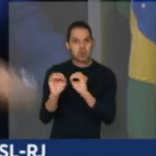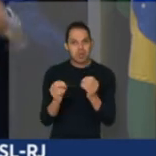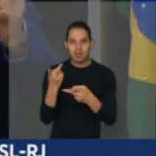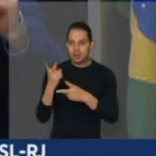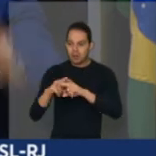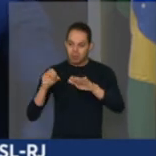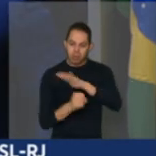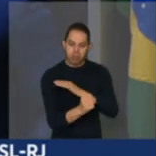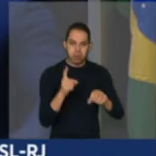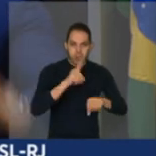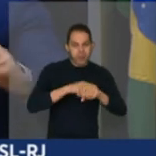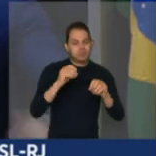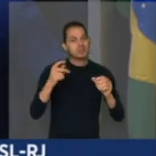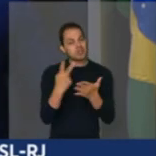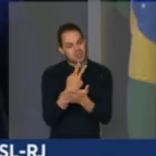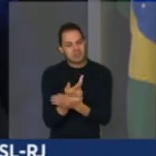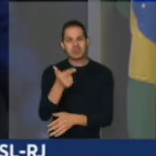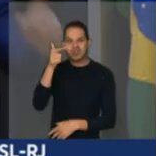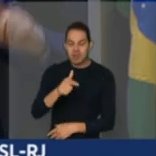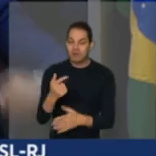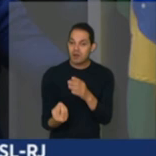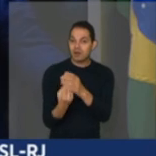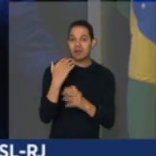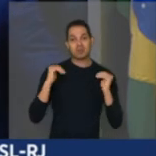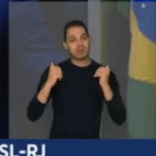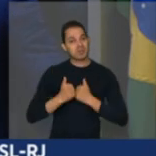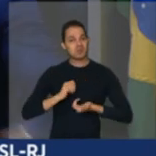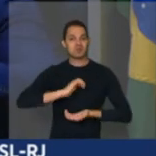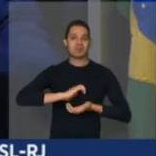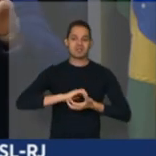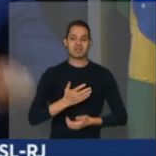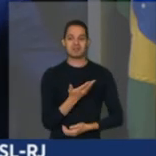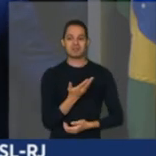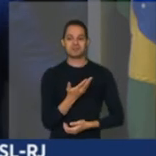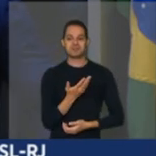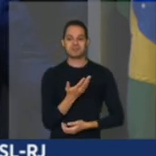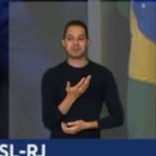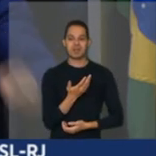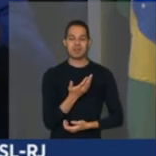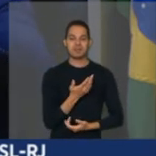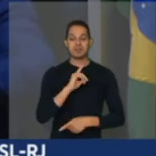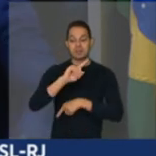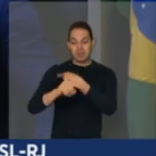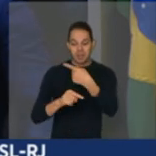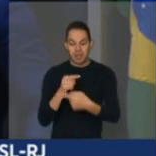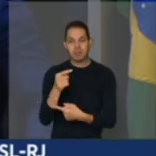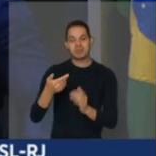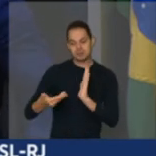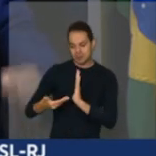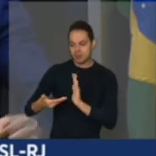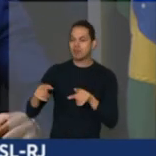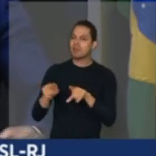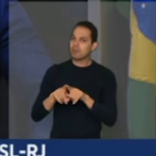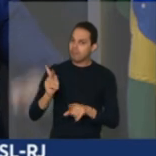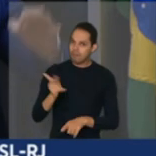prisão em flagrante mais uma anomalia jurídica criada por Ministro do STF o que fizeram com ele após foi a sua câmera também